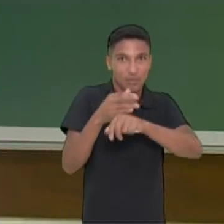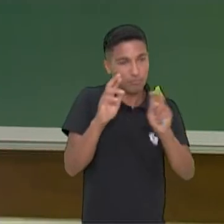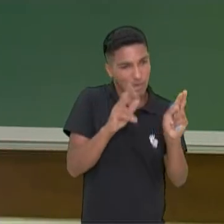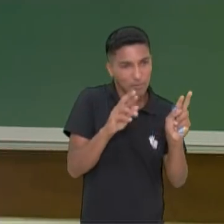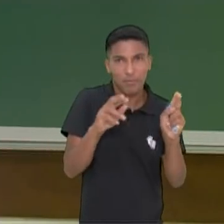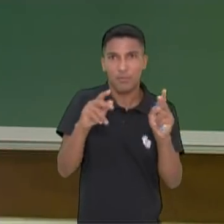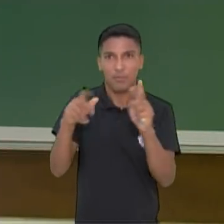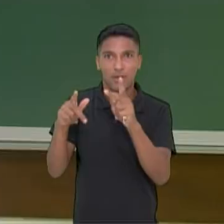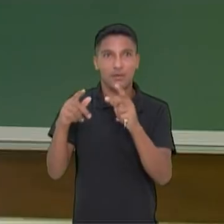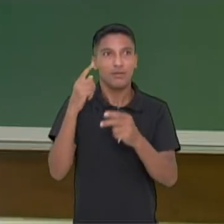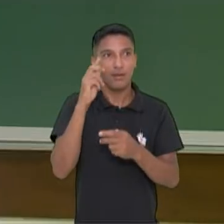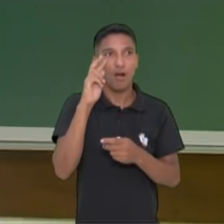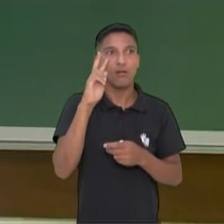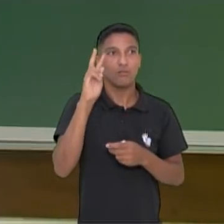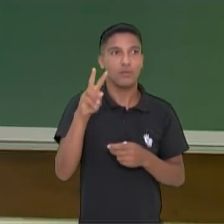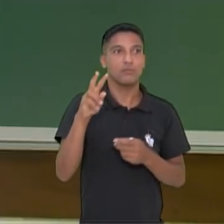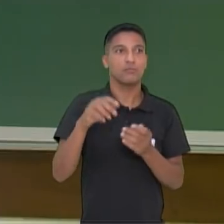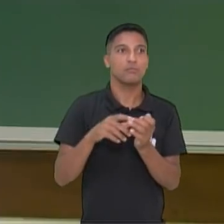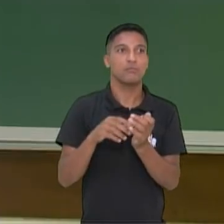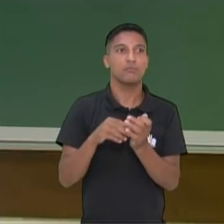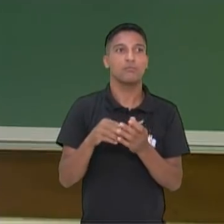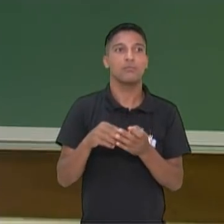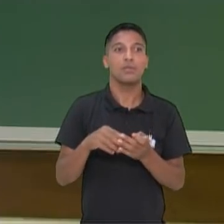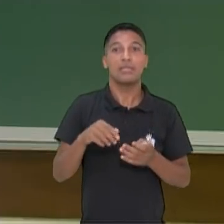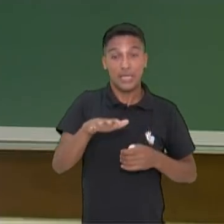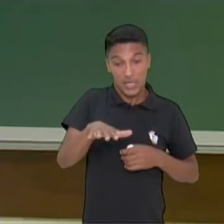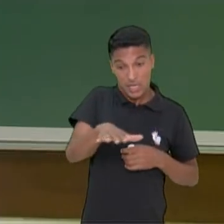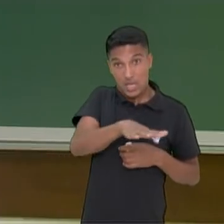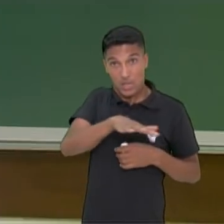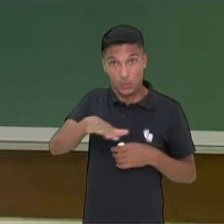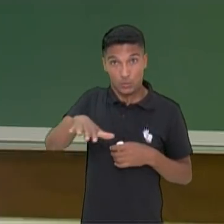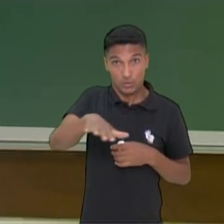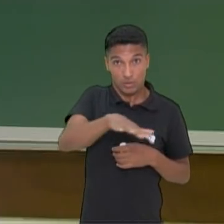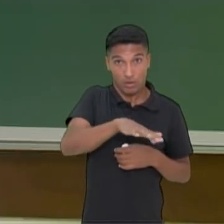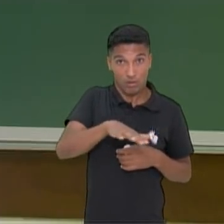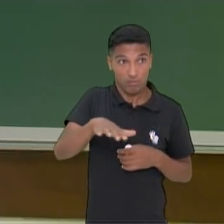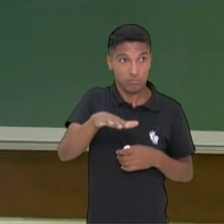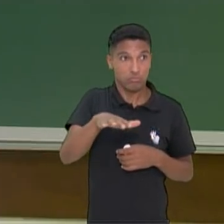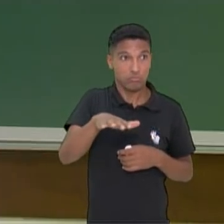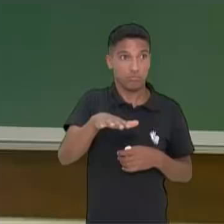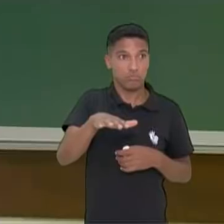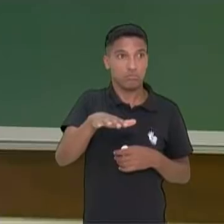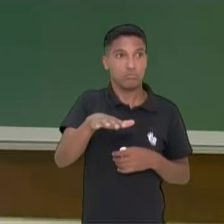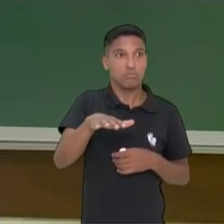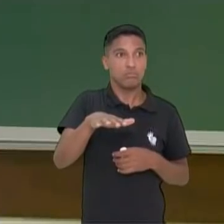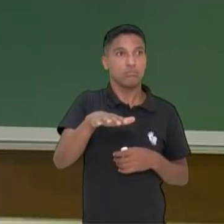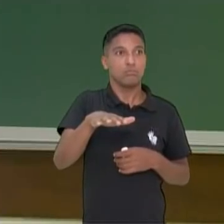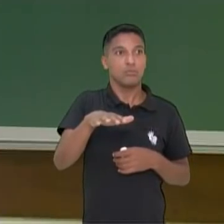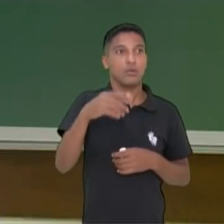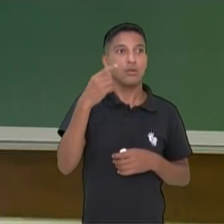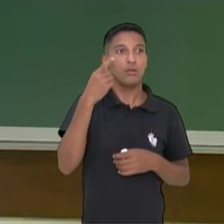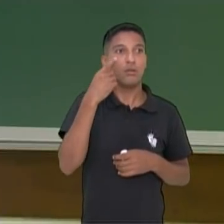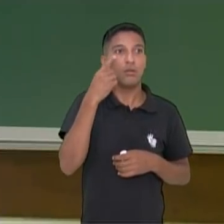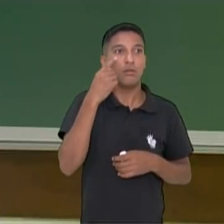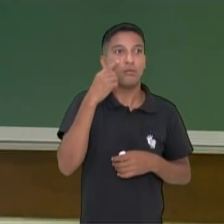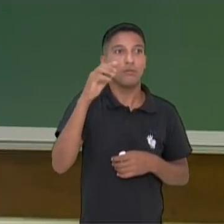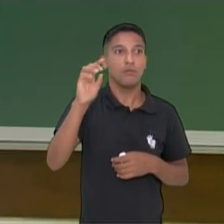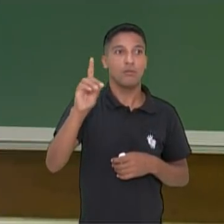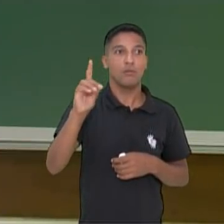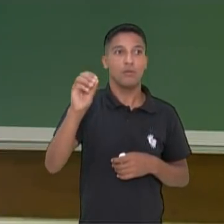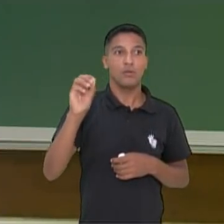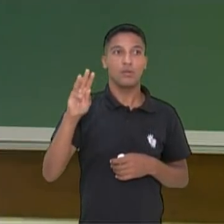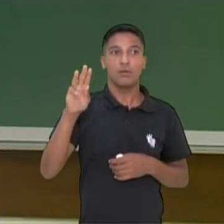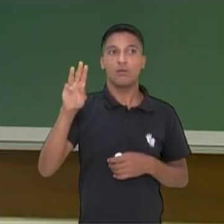né? O downhill, pode ser o speed, só descer, ou o slide, que